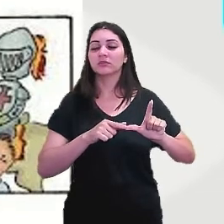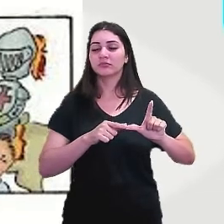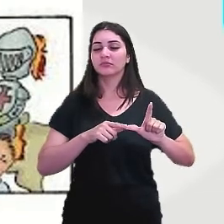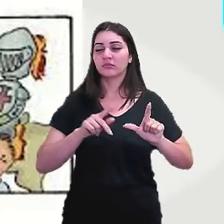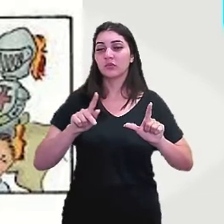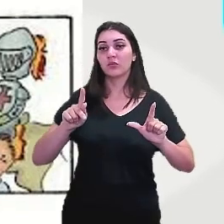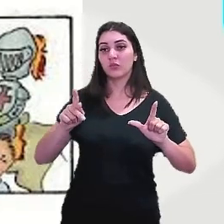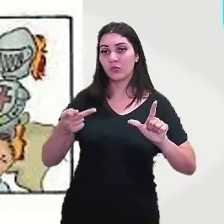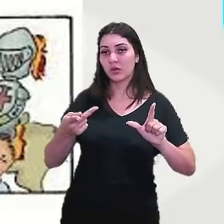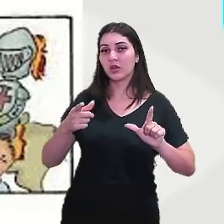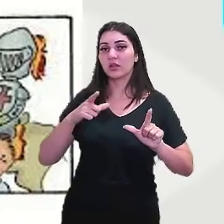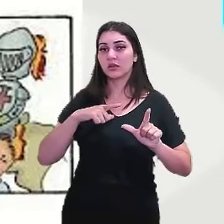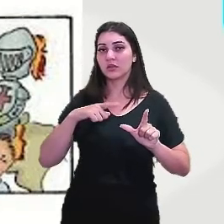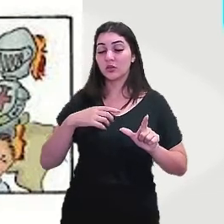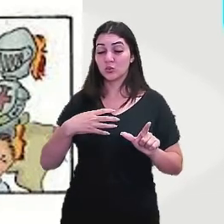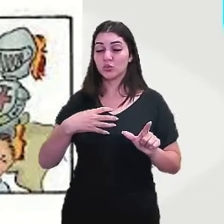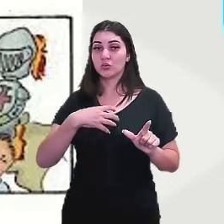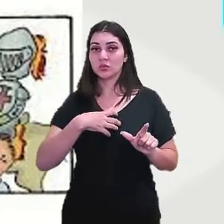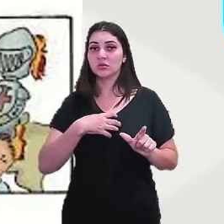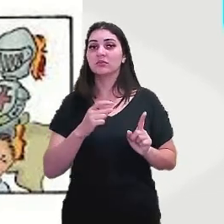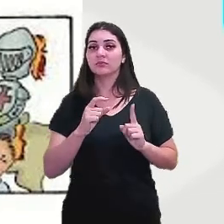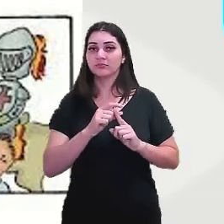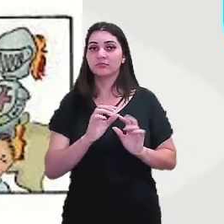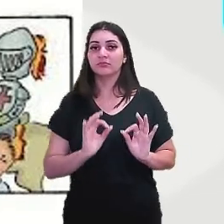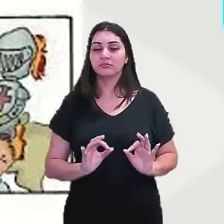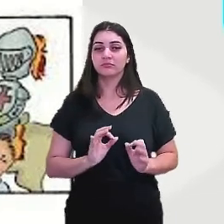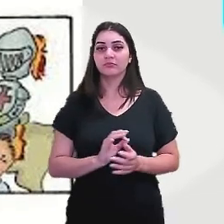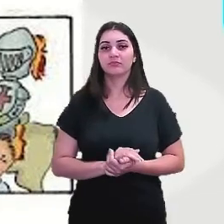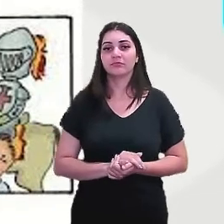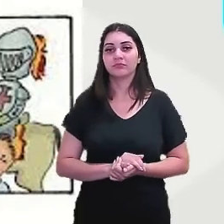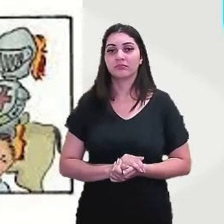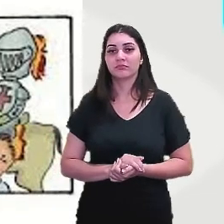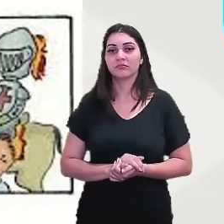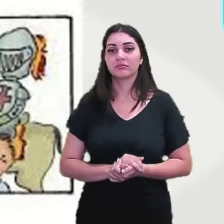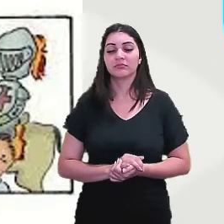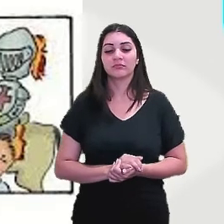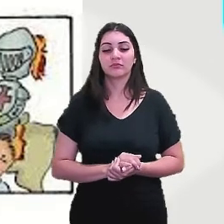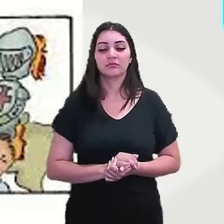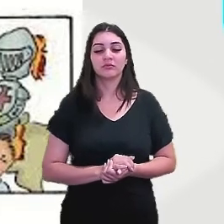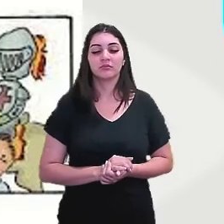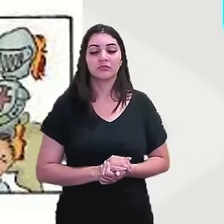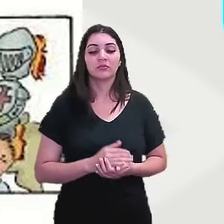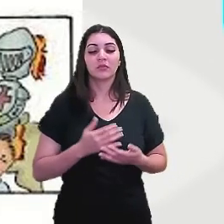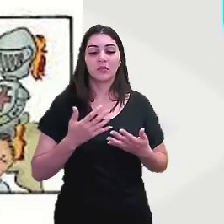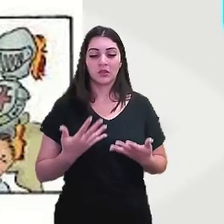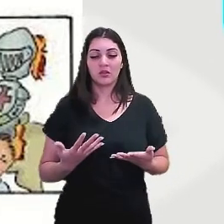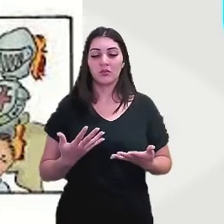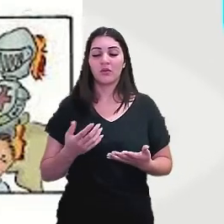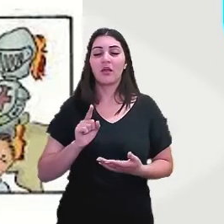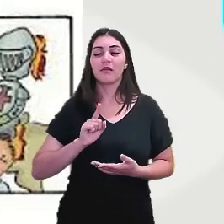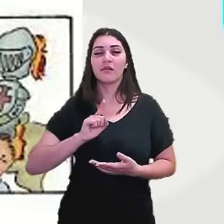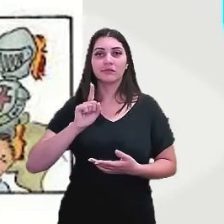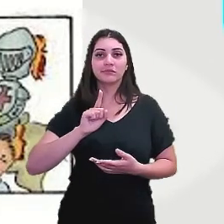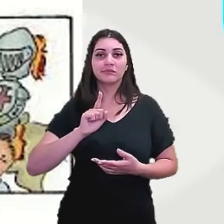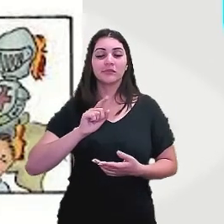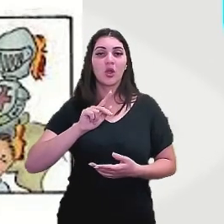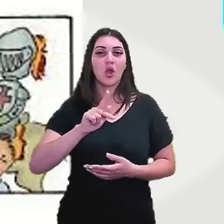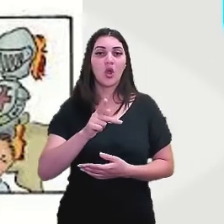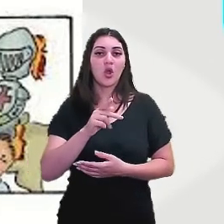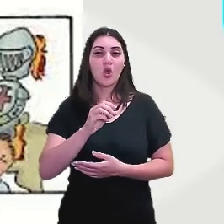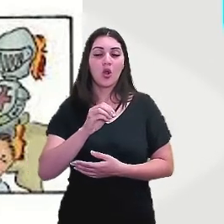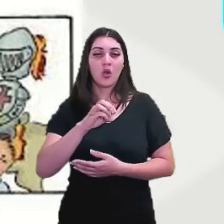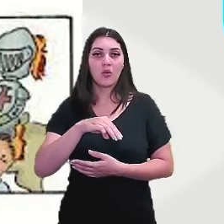gentil, é uma forma educada de cumprimentar, de falar com outra pessoa, tá bom? Então, é essa